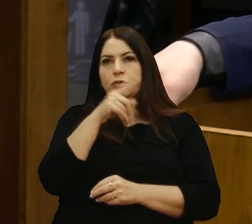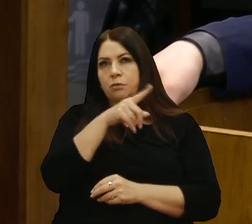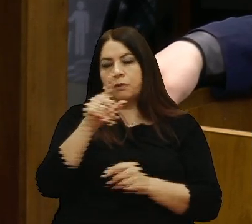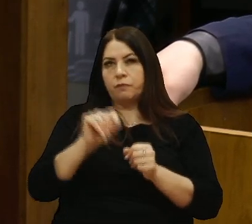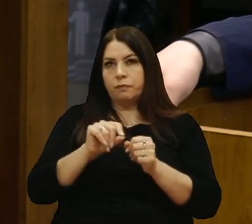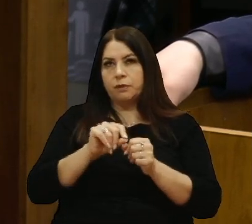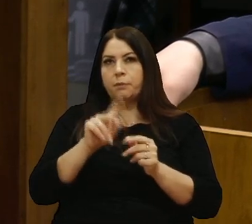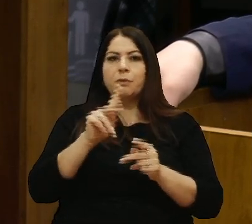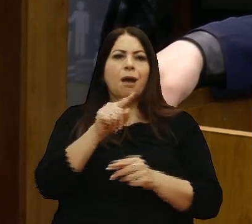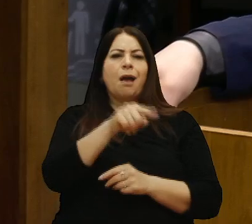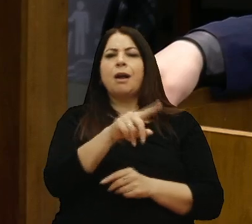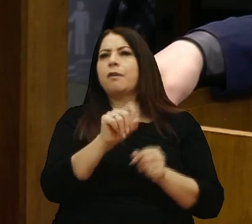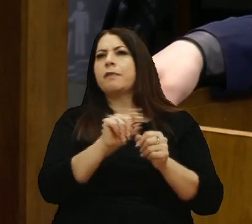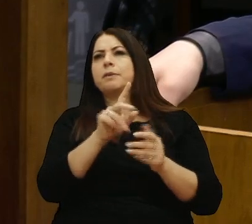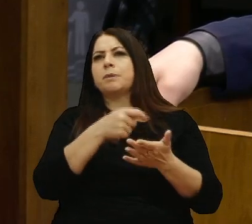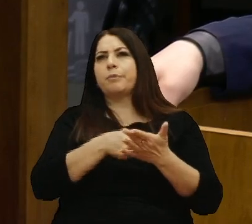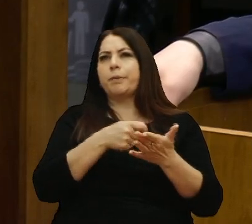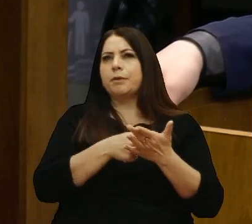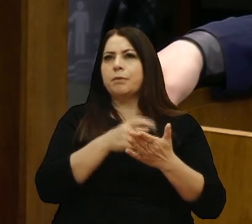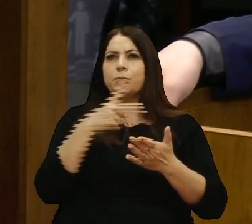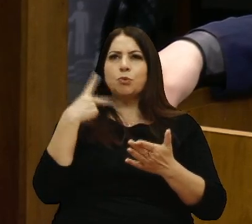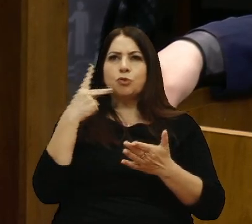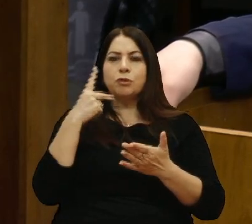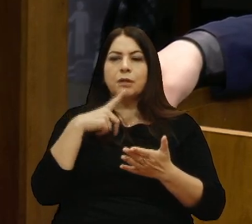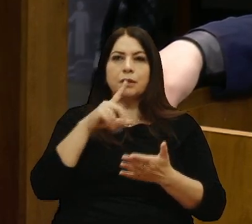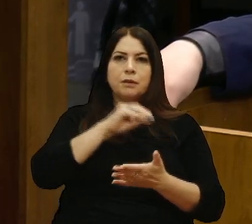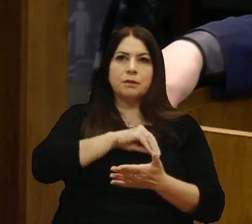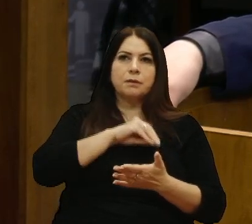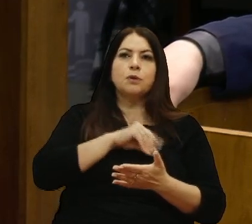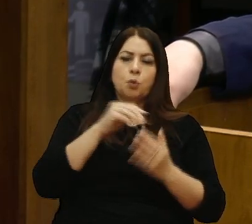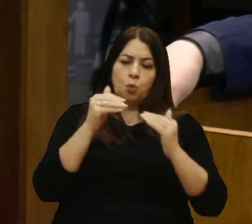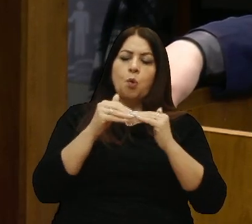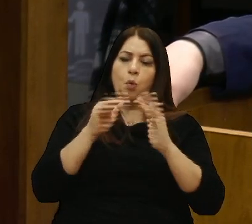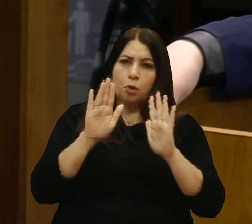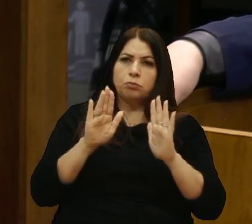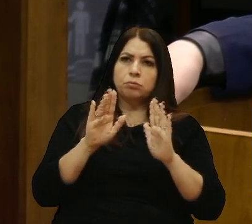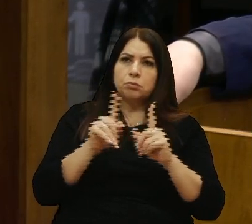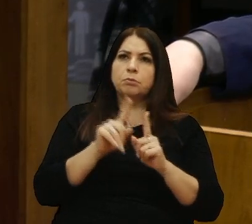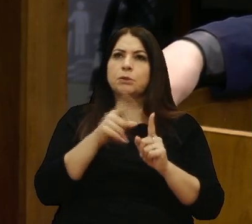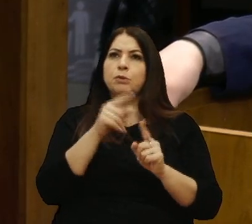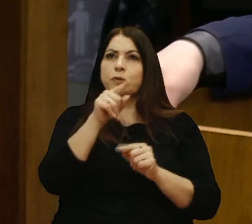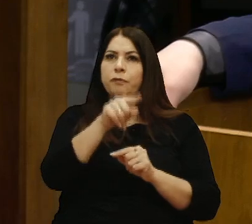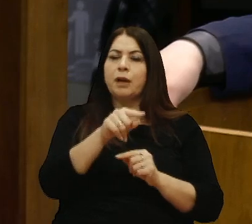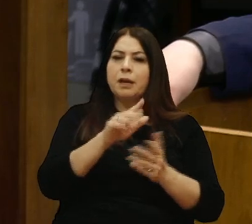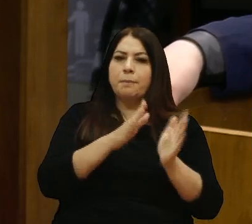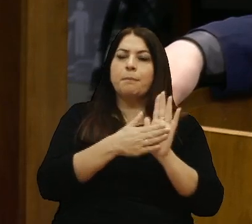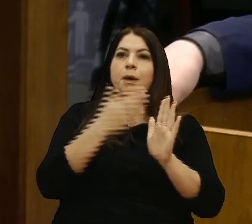fez. Alguém pode dizer, mas não fez mais que obrigação porque é político que está recebendo para isso. Eu concordo, mas quando alguém vai lá e